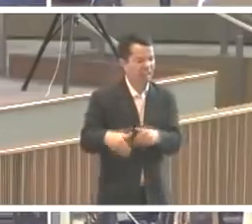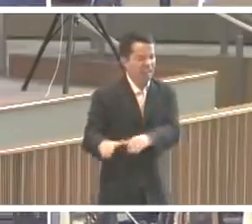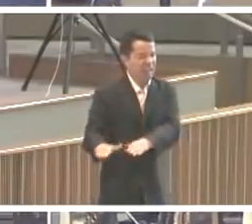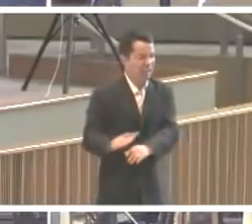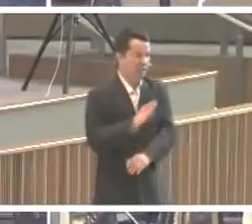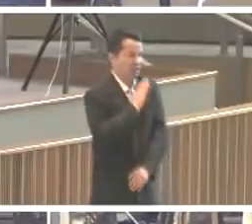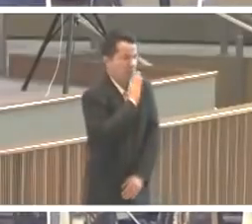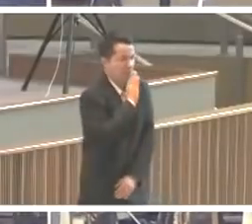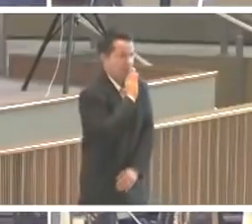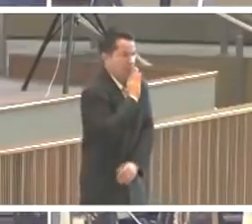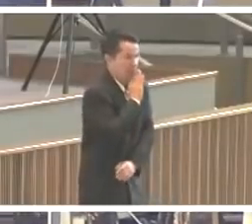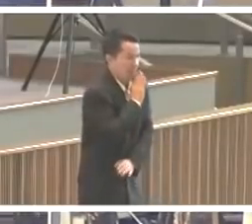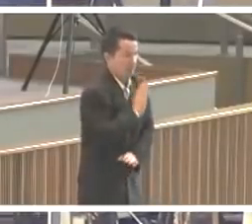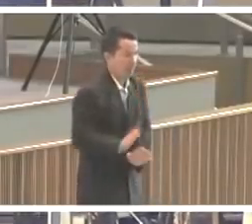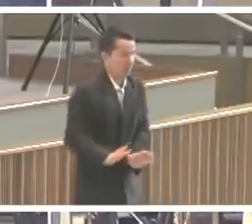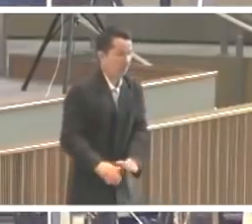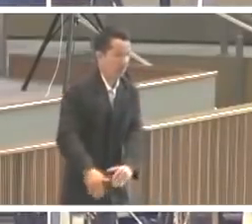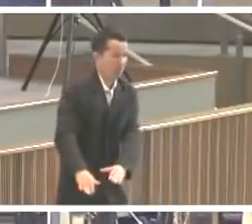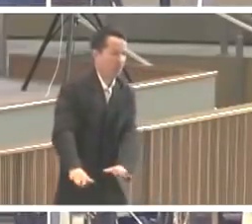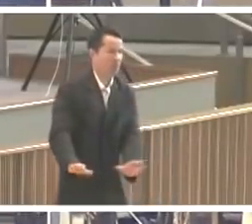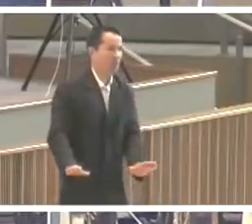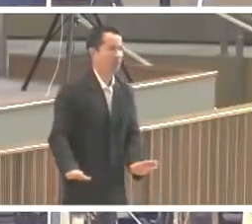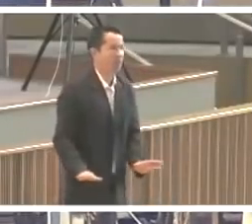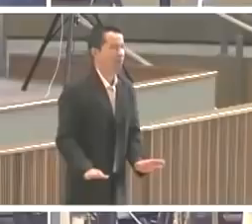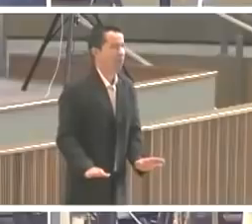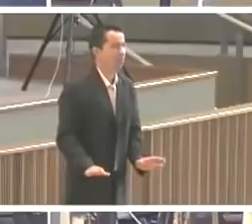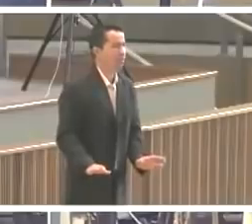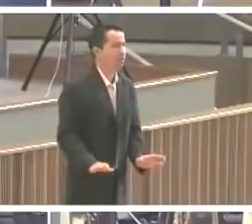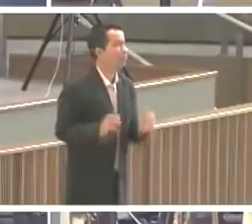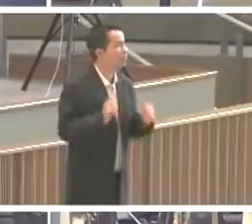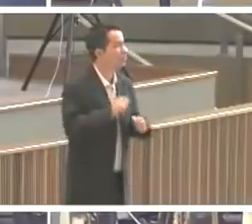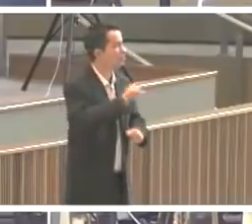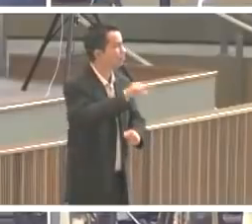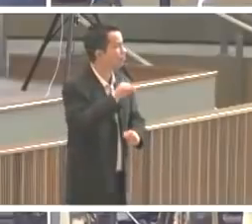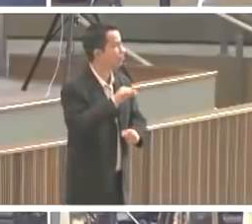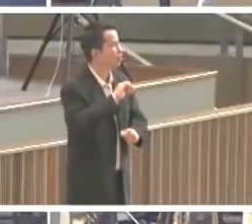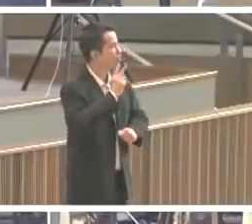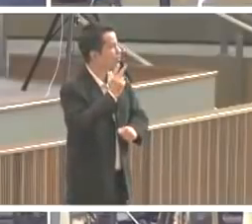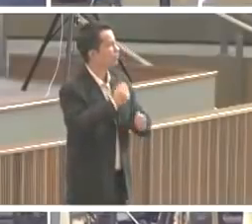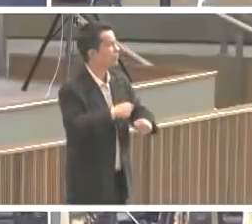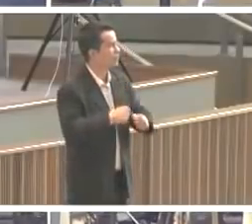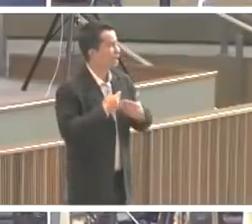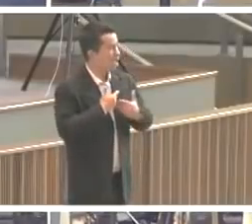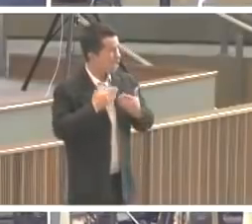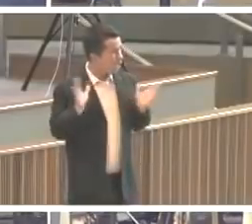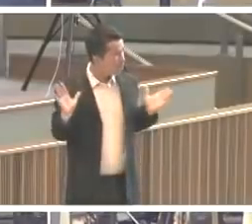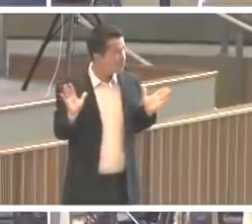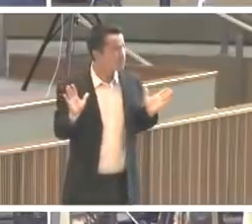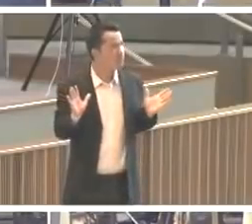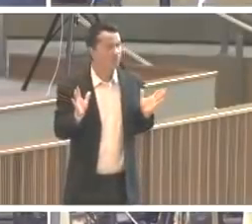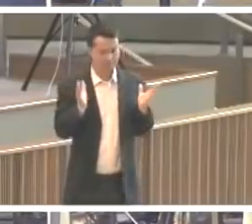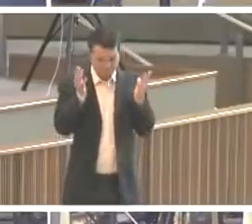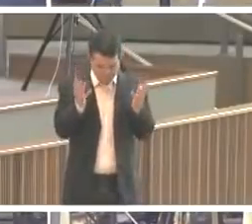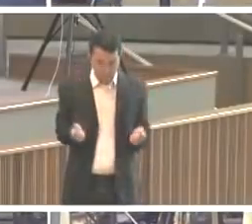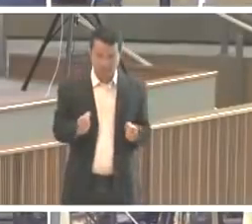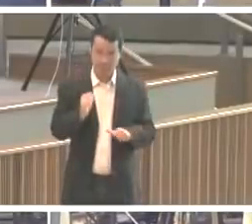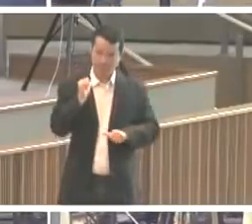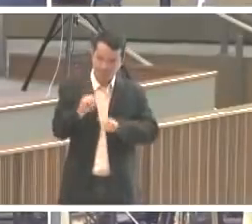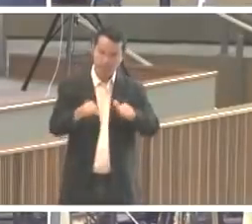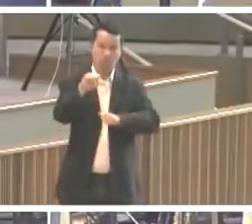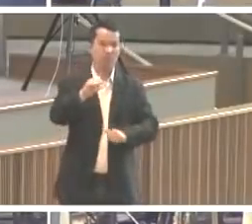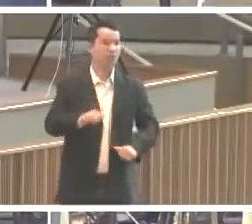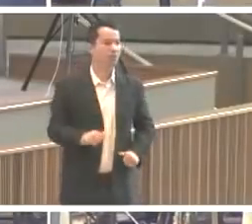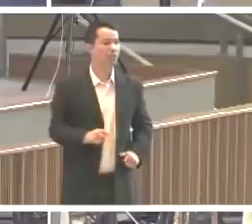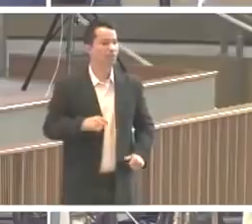suprema do Senhor que nos visita. E esse é o grande conflito que